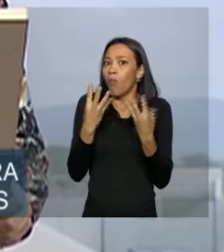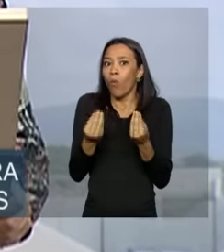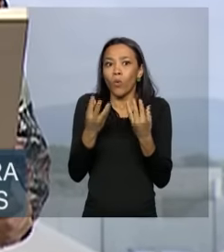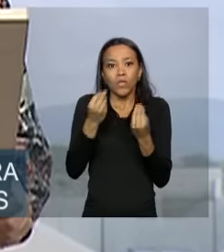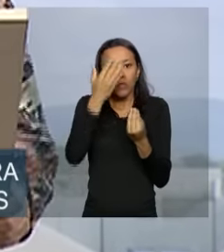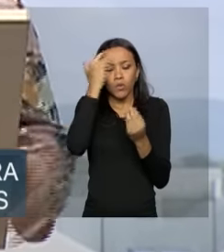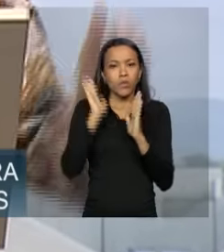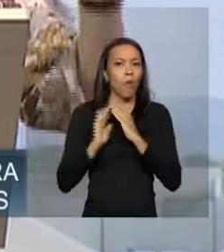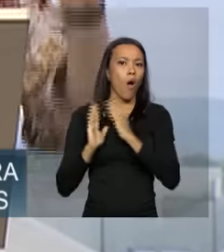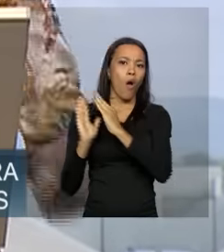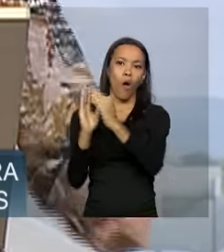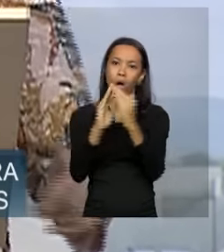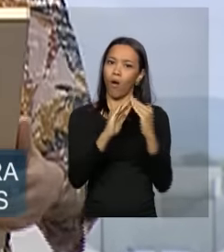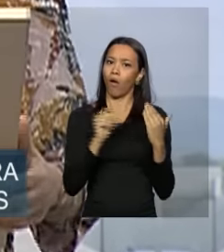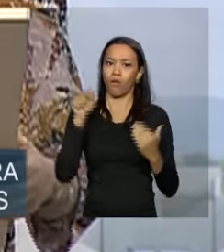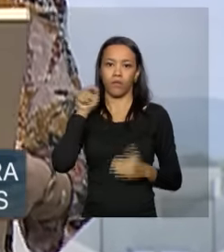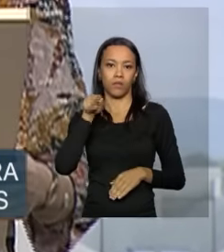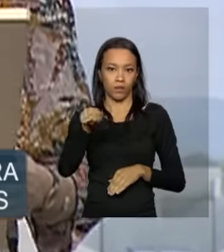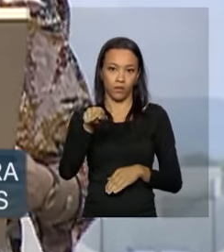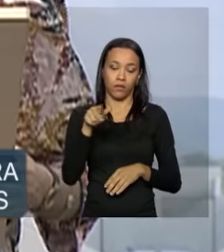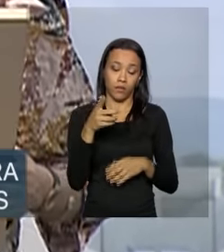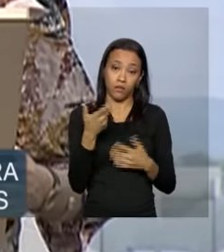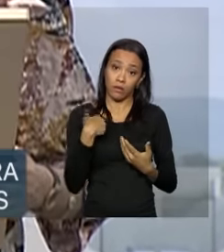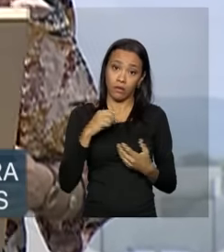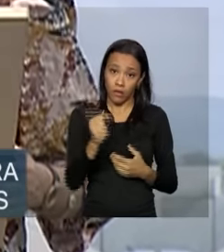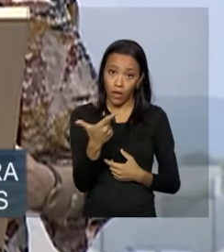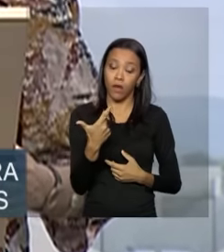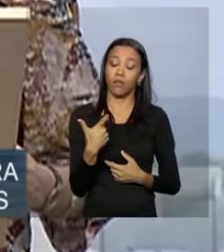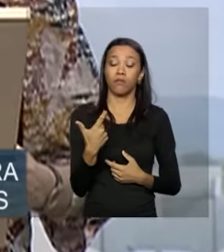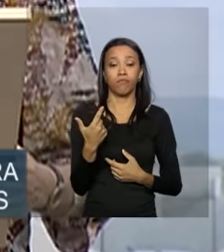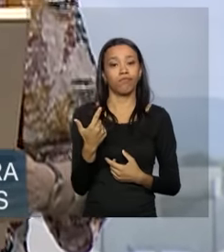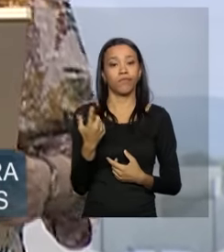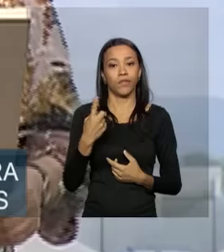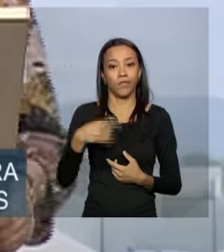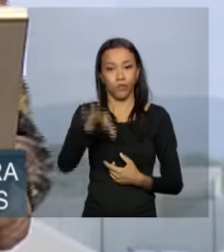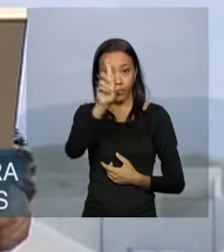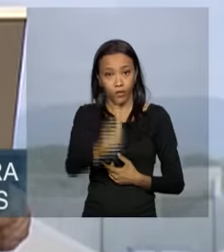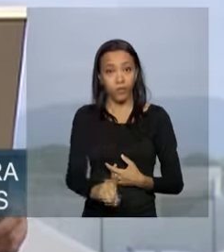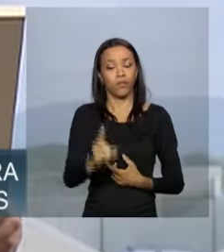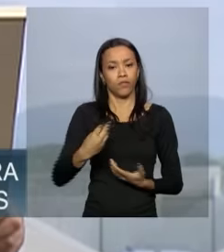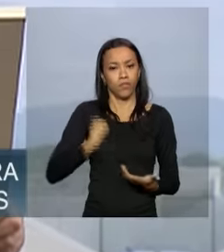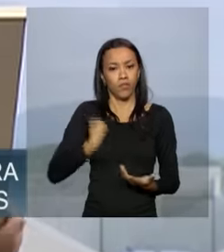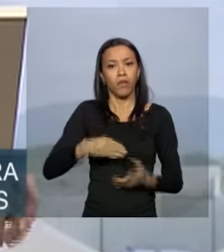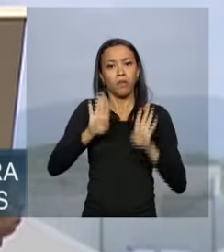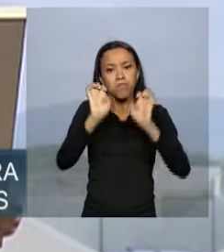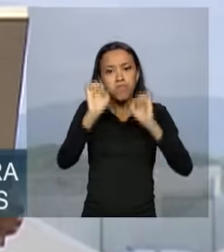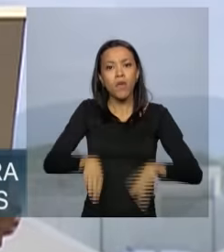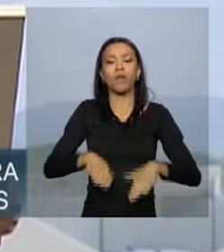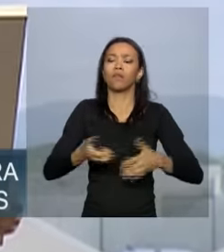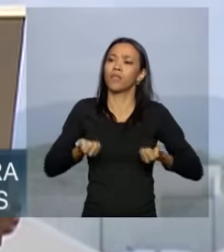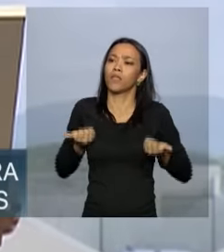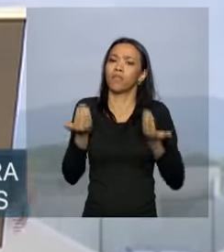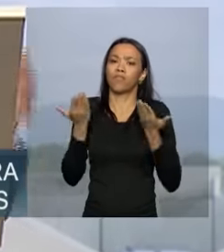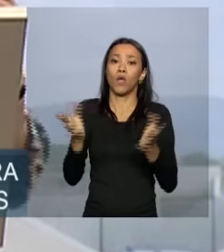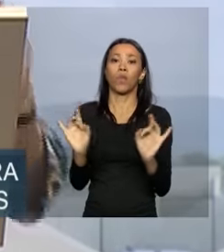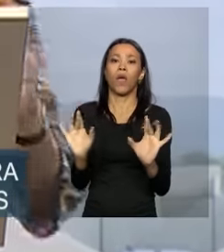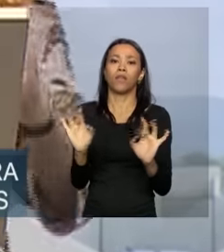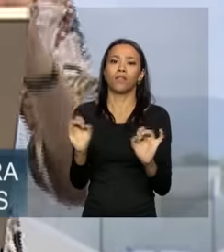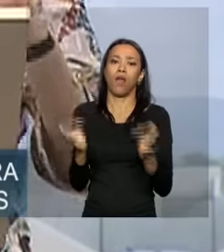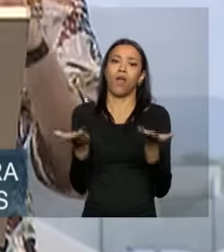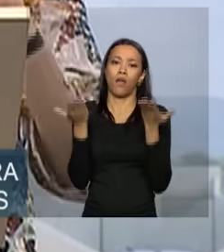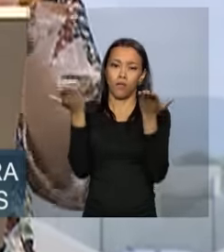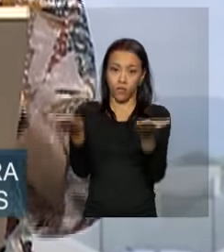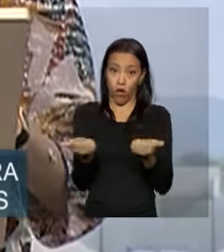Brasil. É justo que as condições de vida aqui sejam da melhor qualidade. E